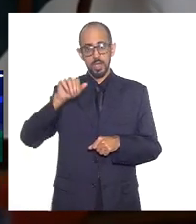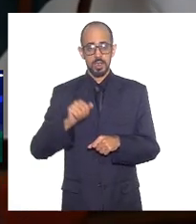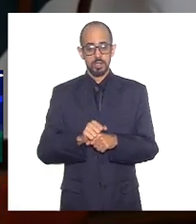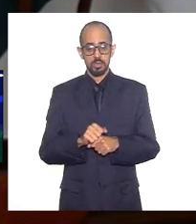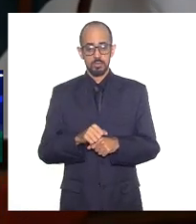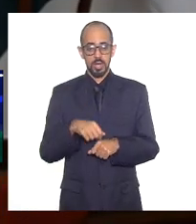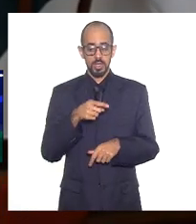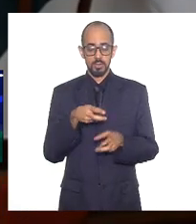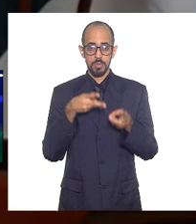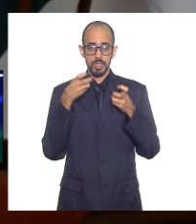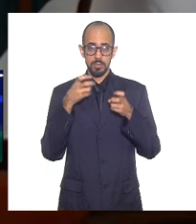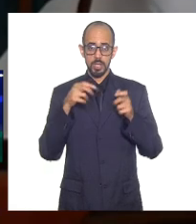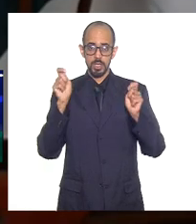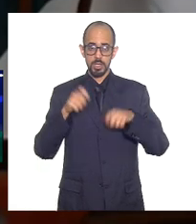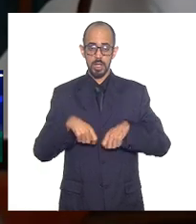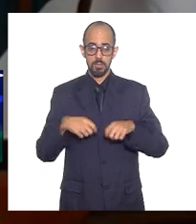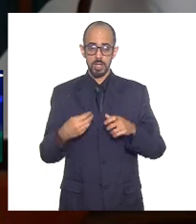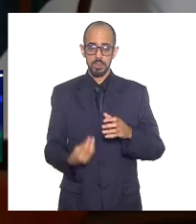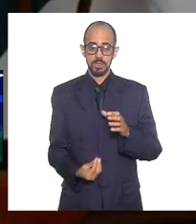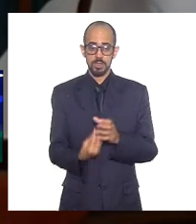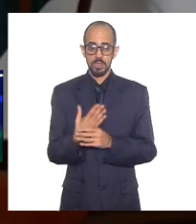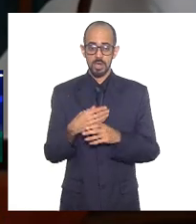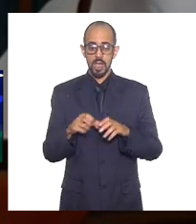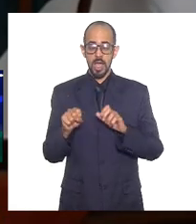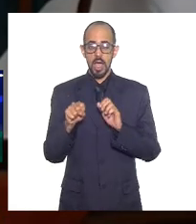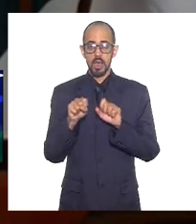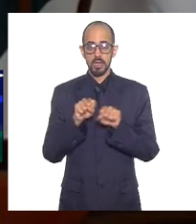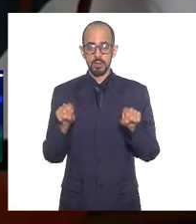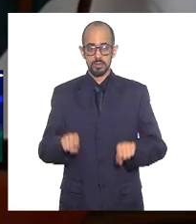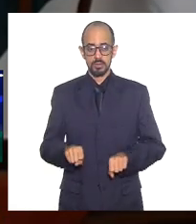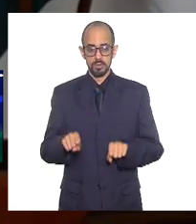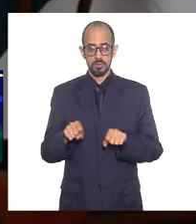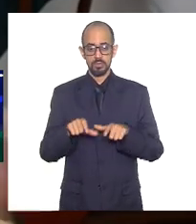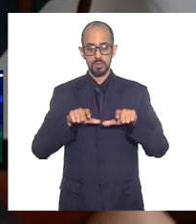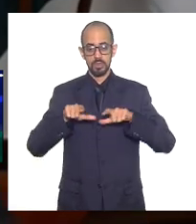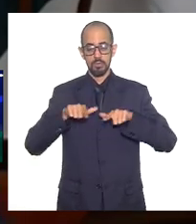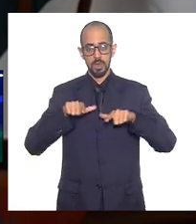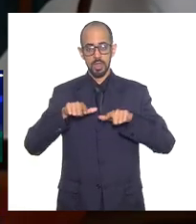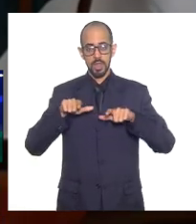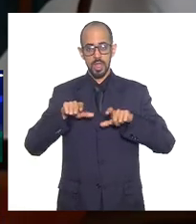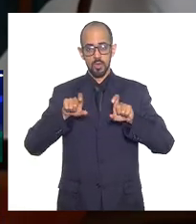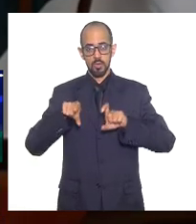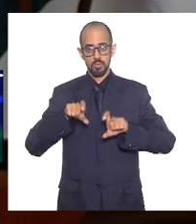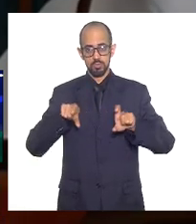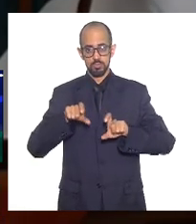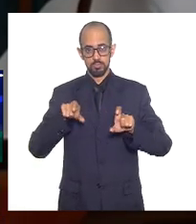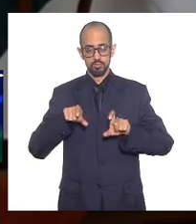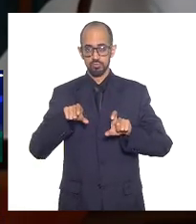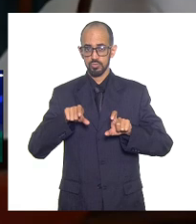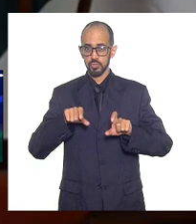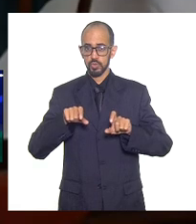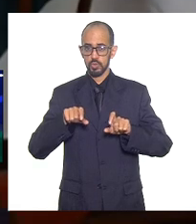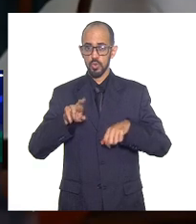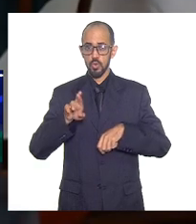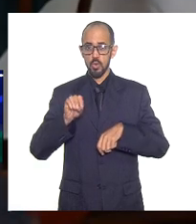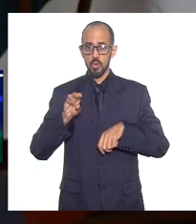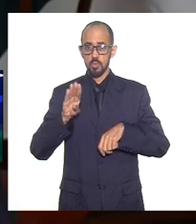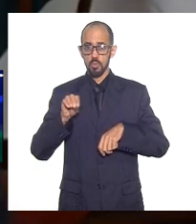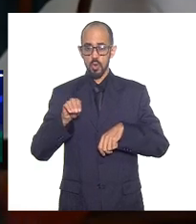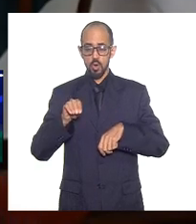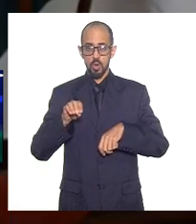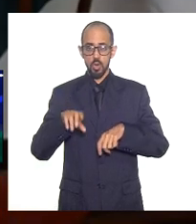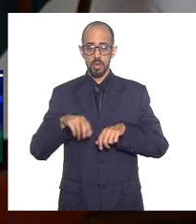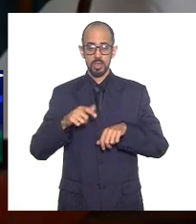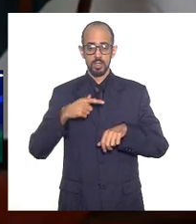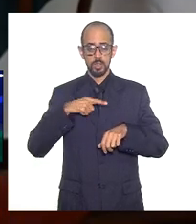podem desenvolver softwares, podem trabalhar na área de TI, podem trabalhar na área de mecatrônica e ter